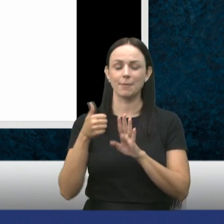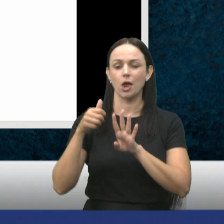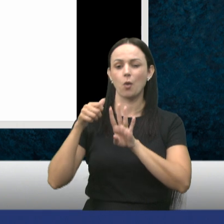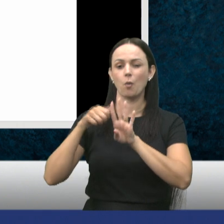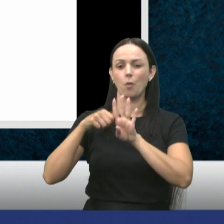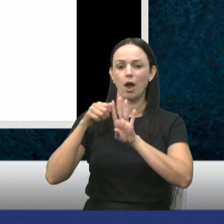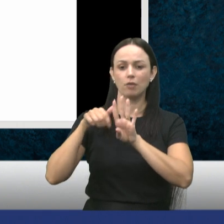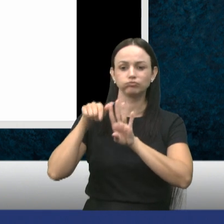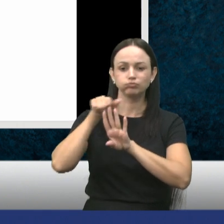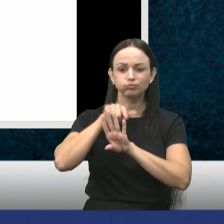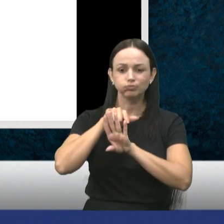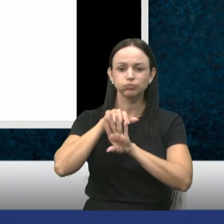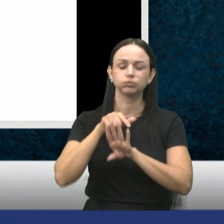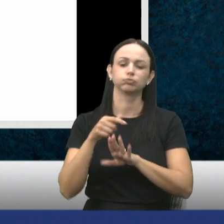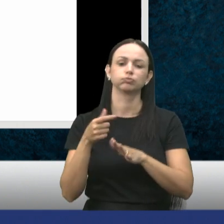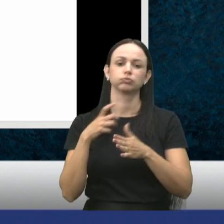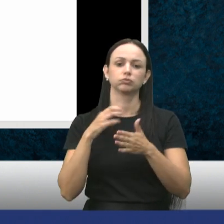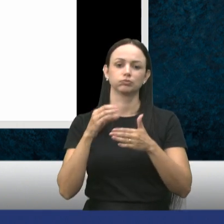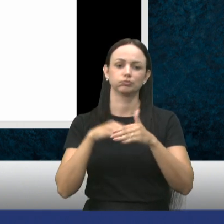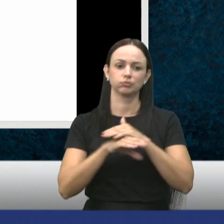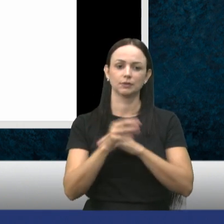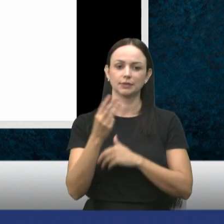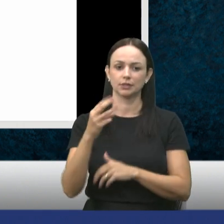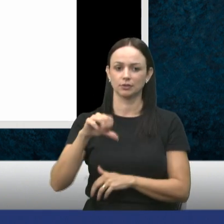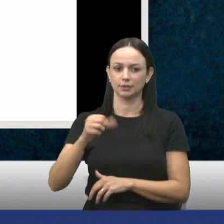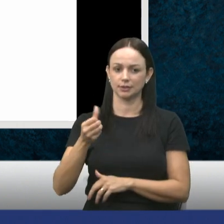quadrimestre foi empenhado